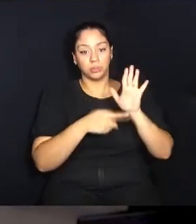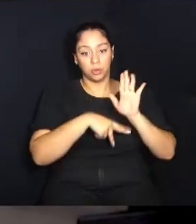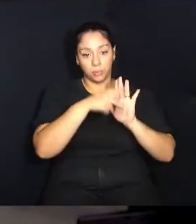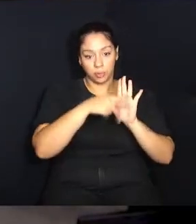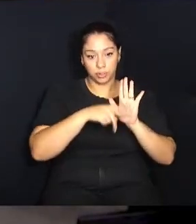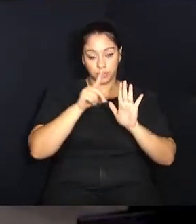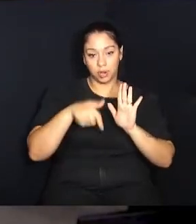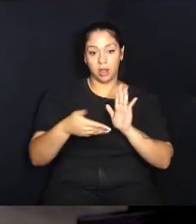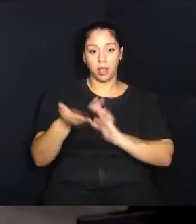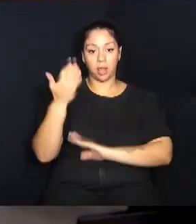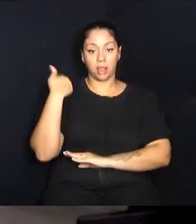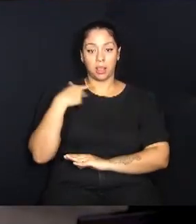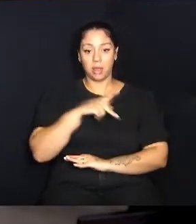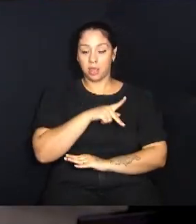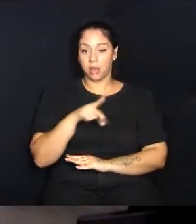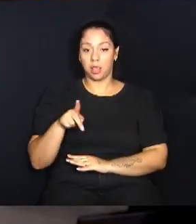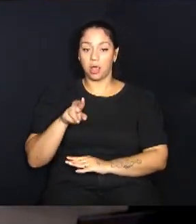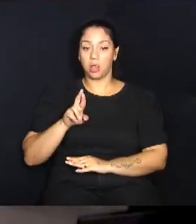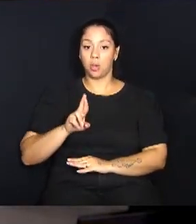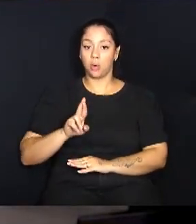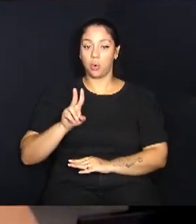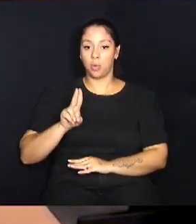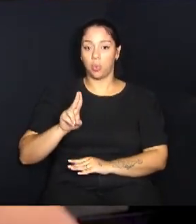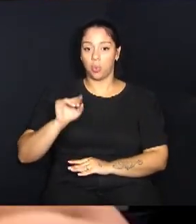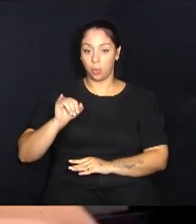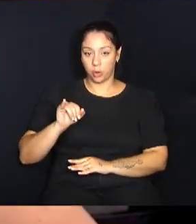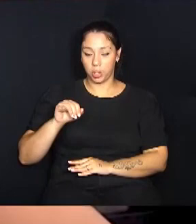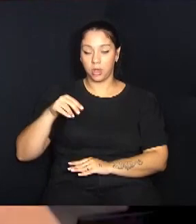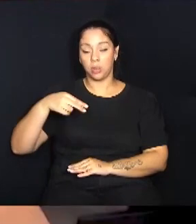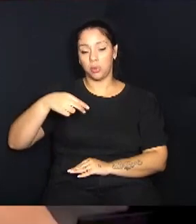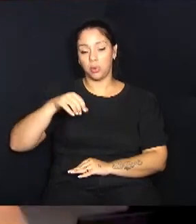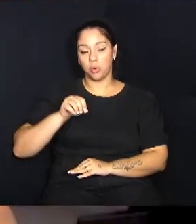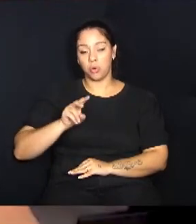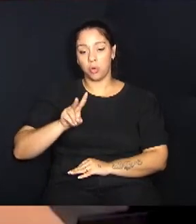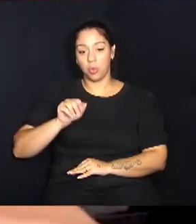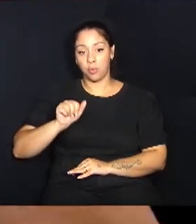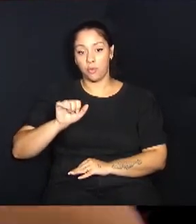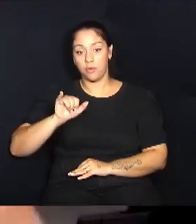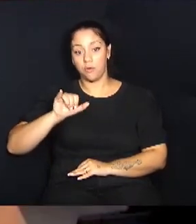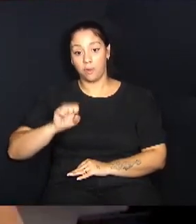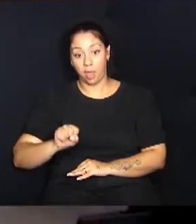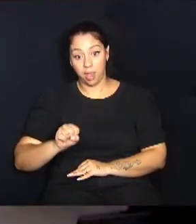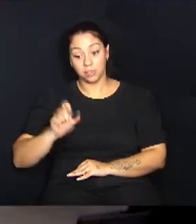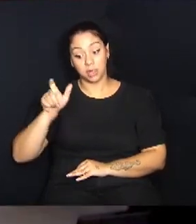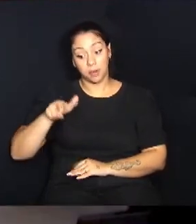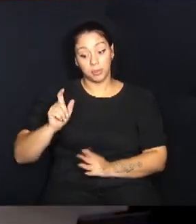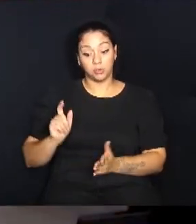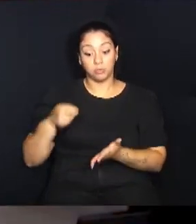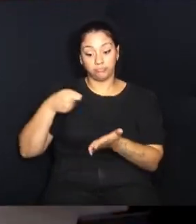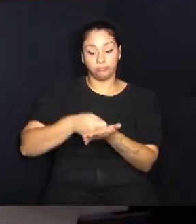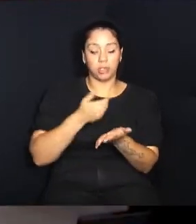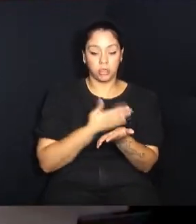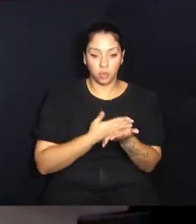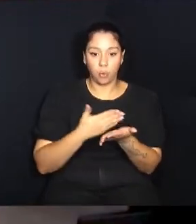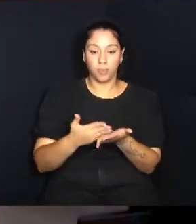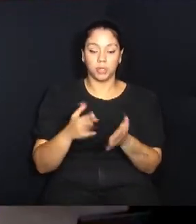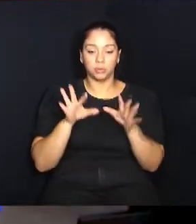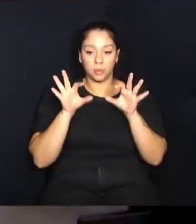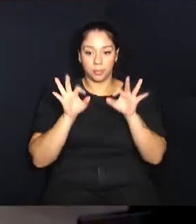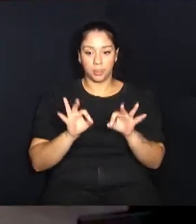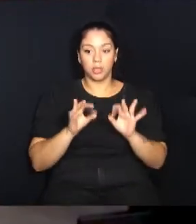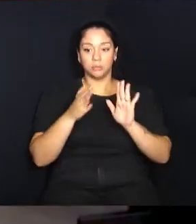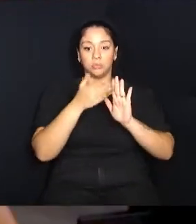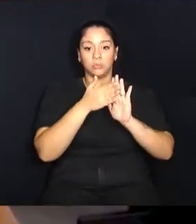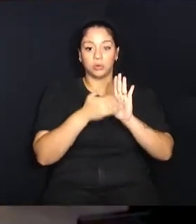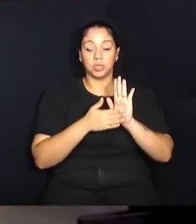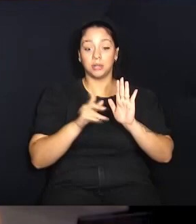do prefeito Rui Novaes, que ele acabou sendo quem implementou de fato esse projeto, que demoliu